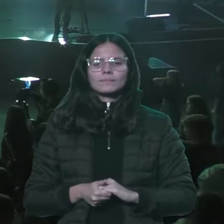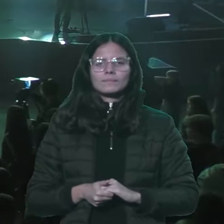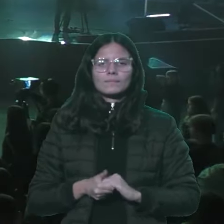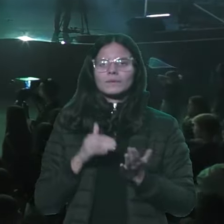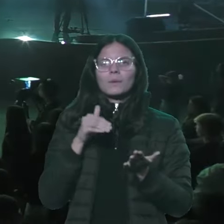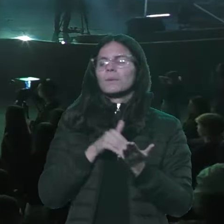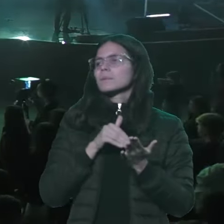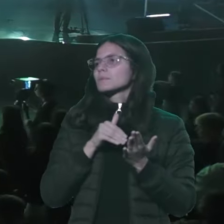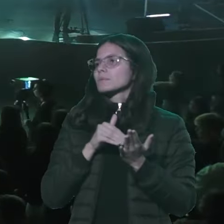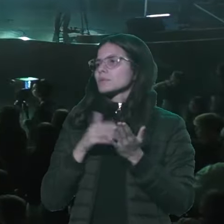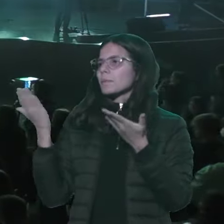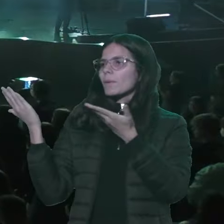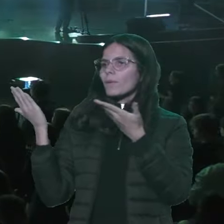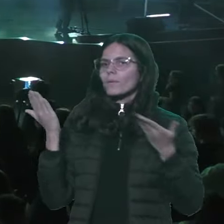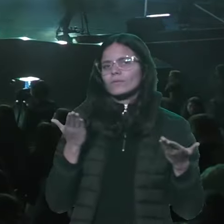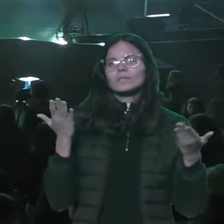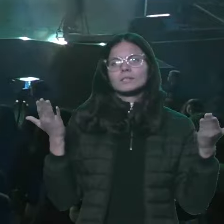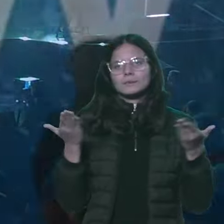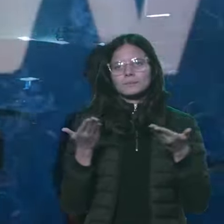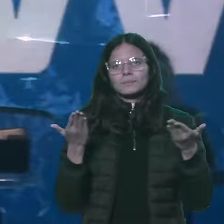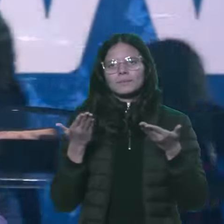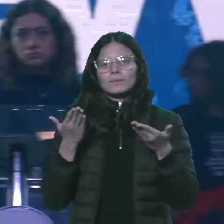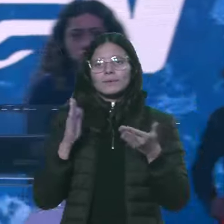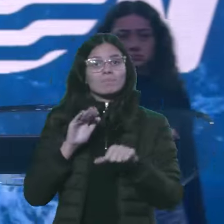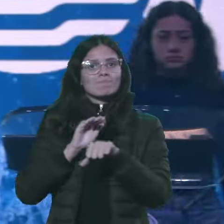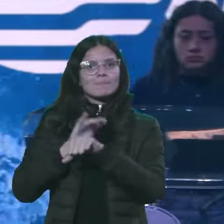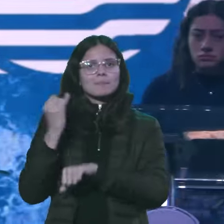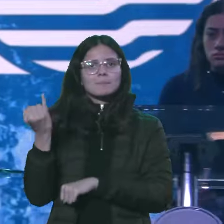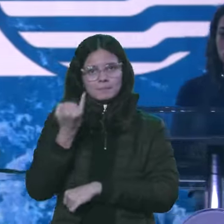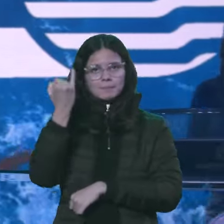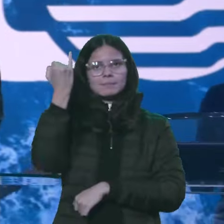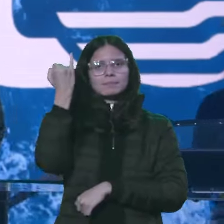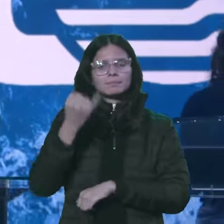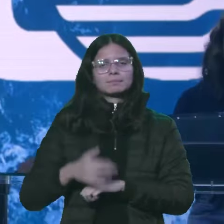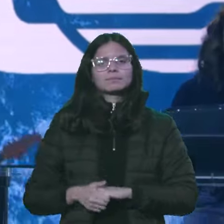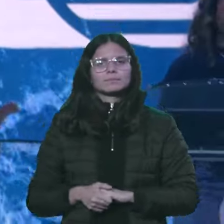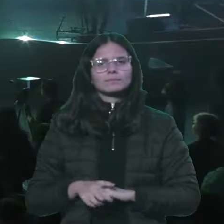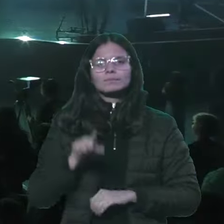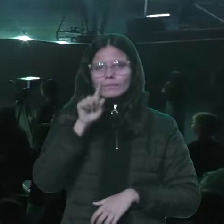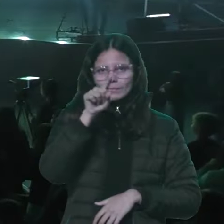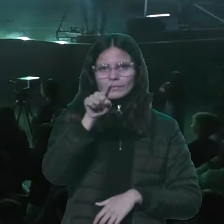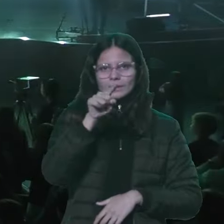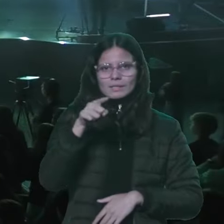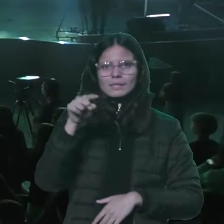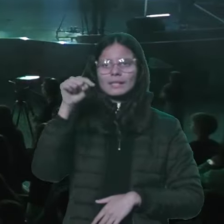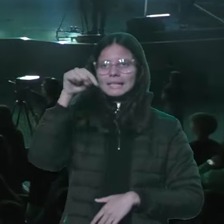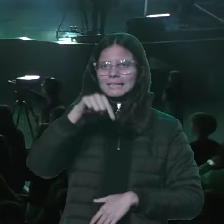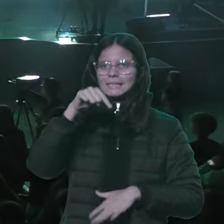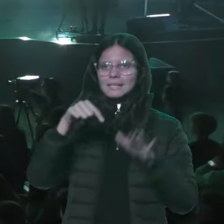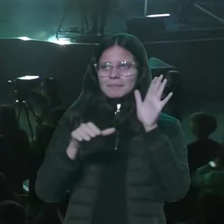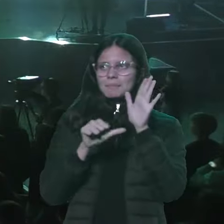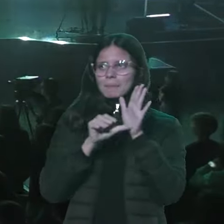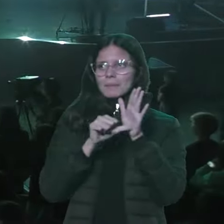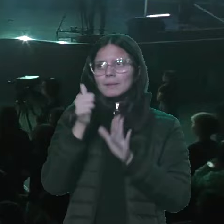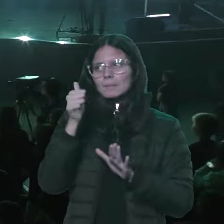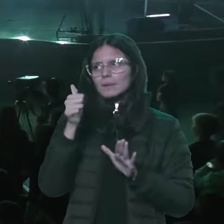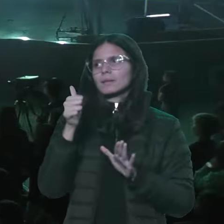último convite que eu vou fazer, é o mais importante. É para você que está aqui pela primeira vez